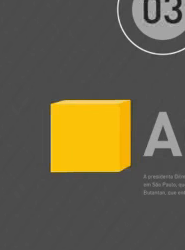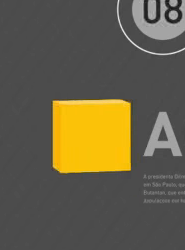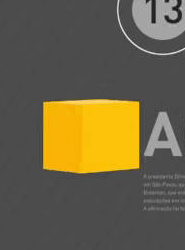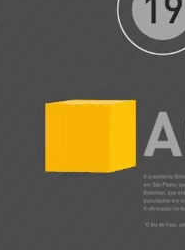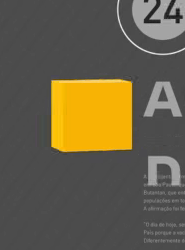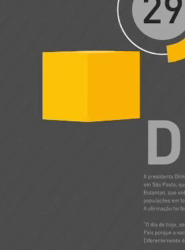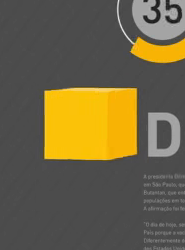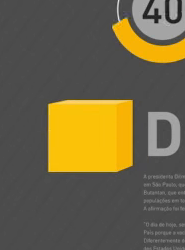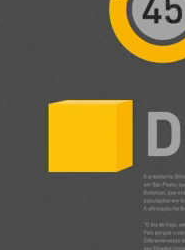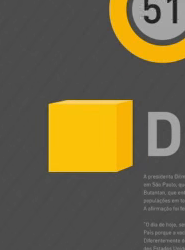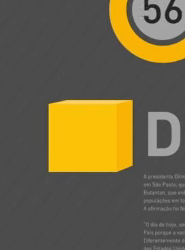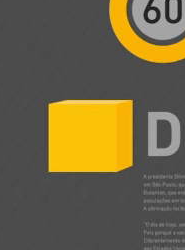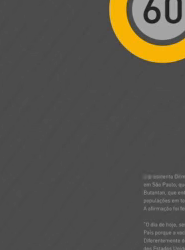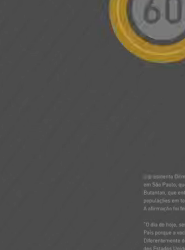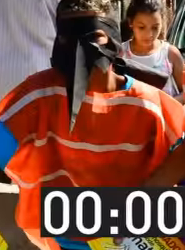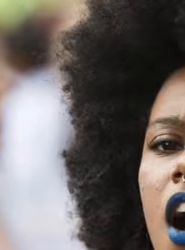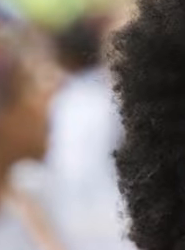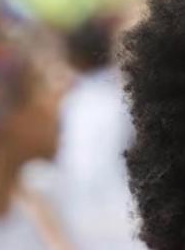o